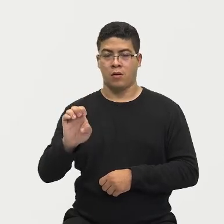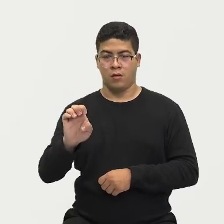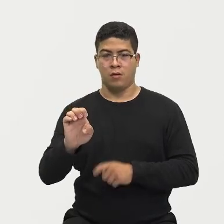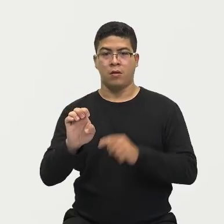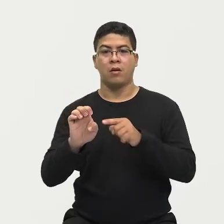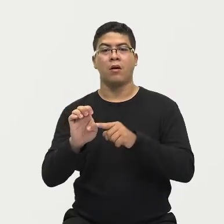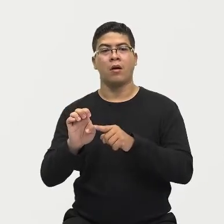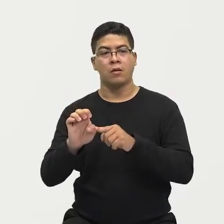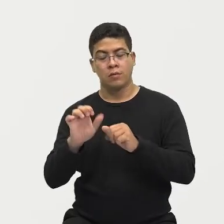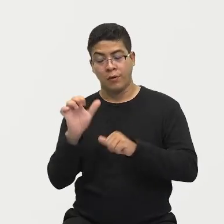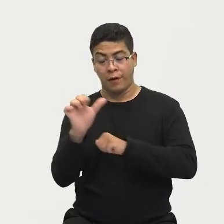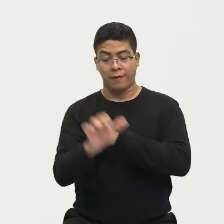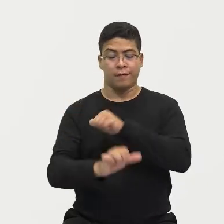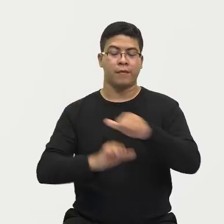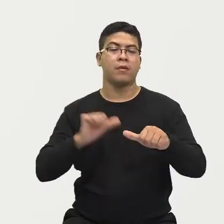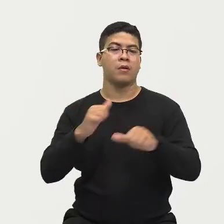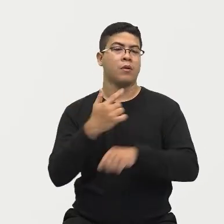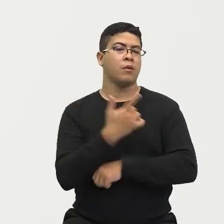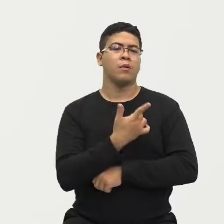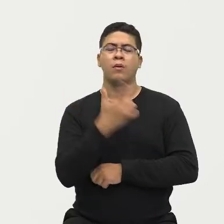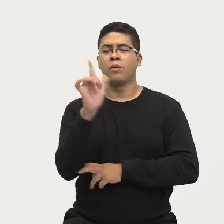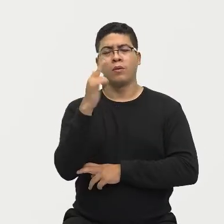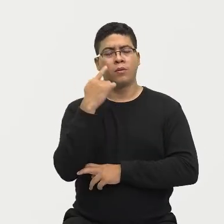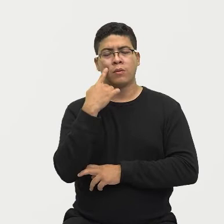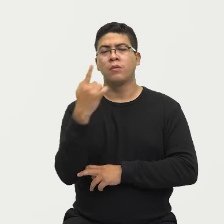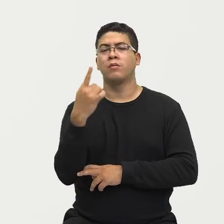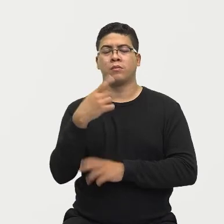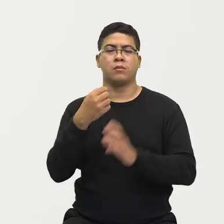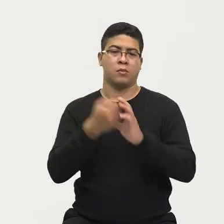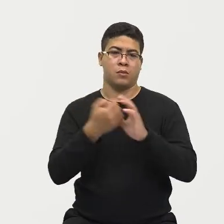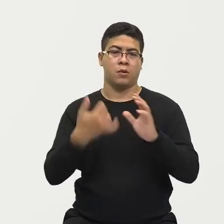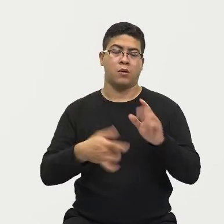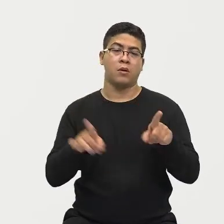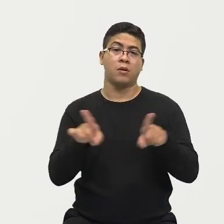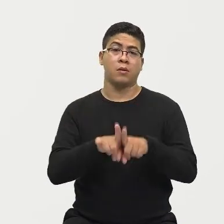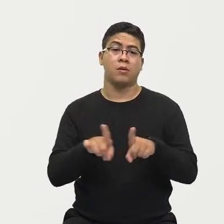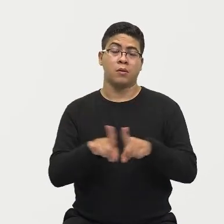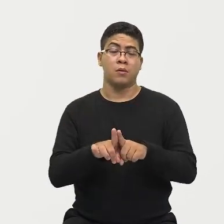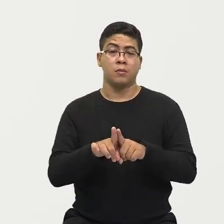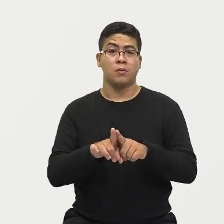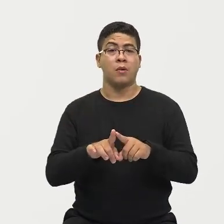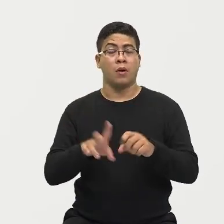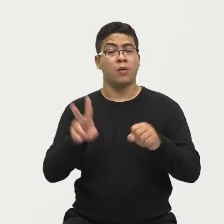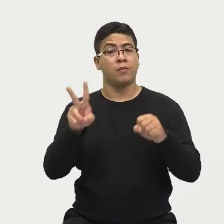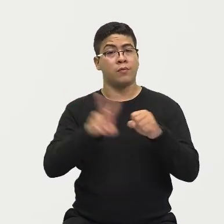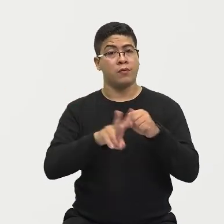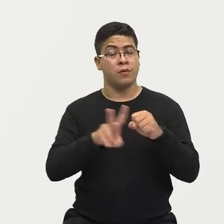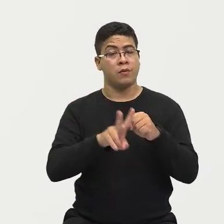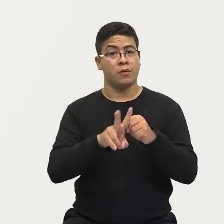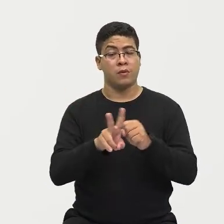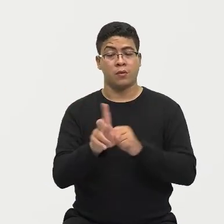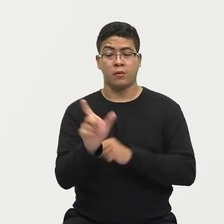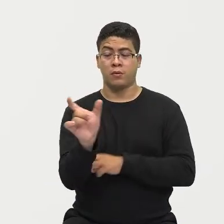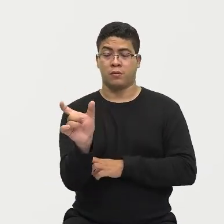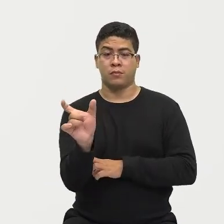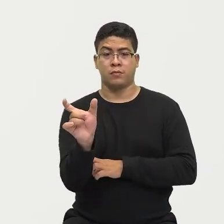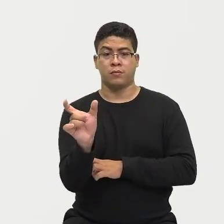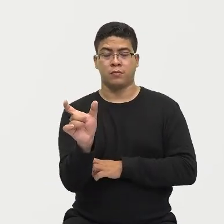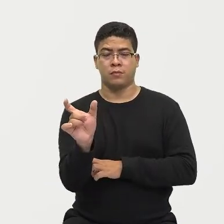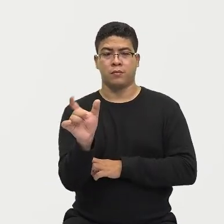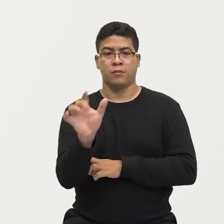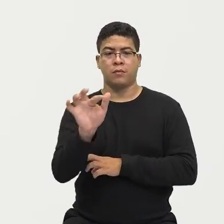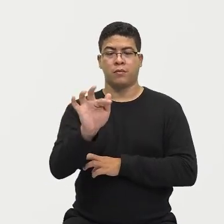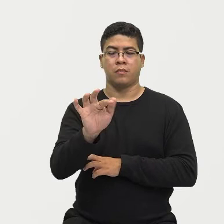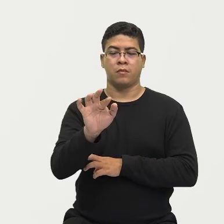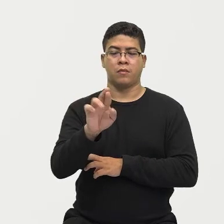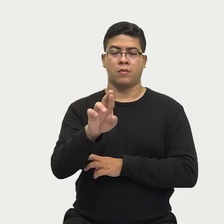Ele vai modificar, entre outras funções, o verbo. Ele vai modificar o verbo. Olha só, palavra